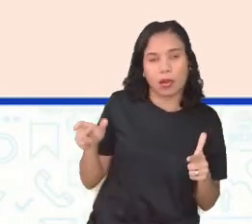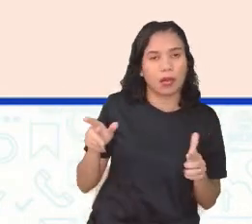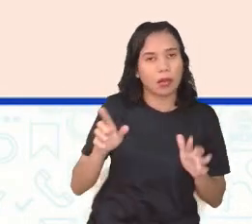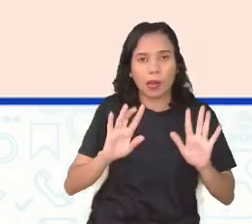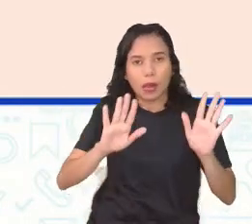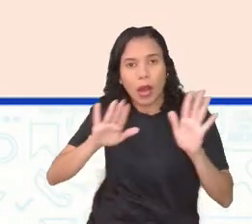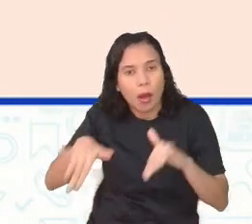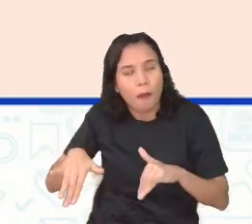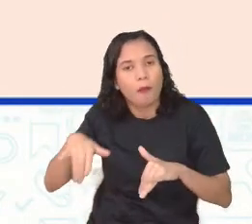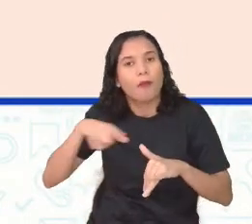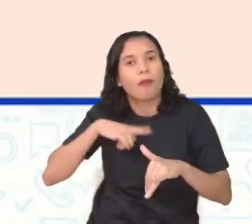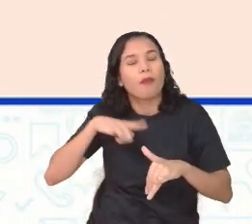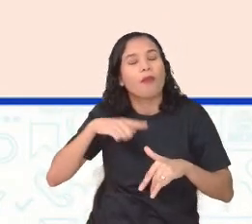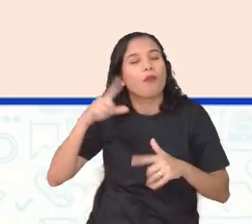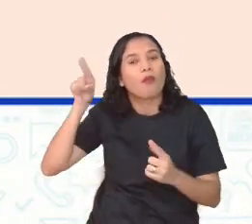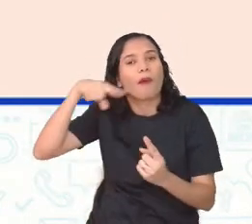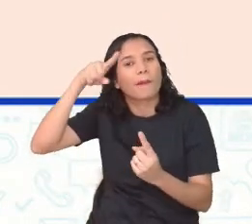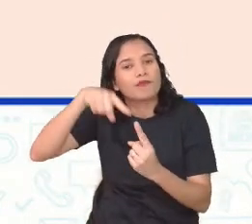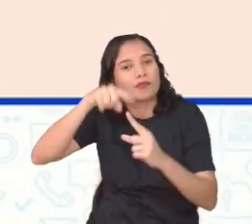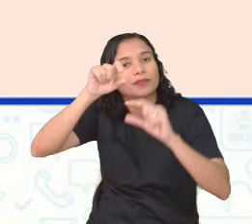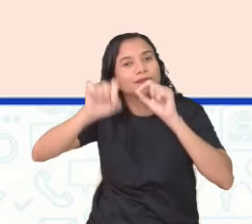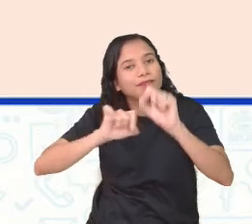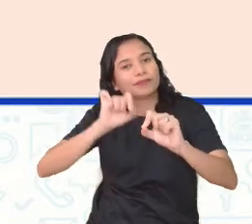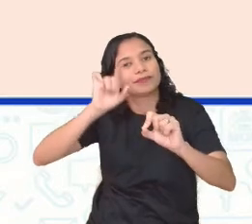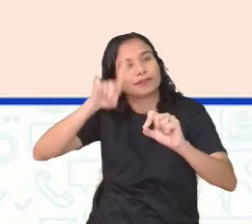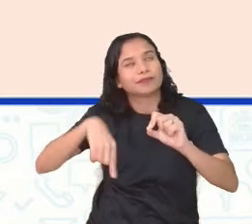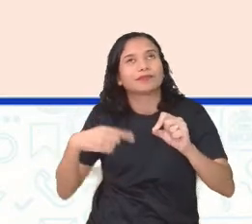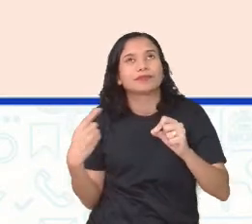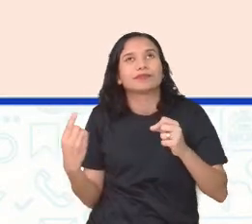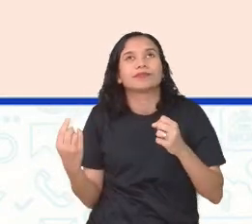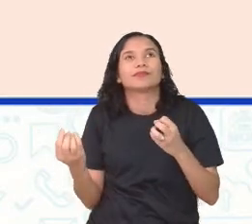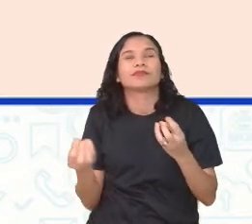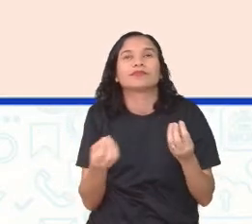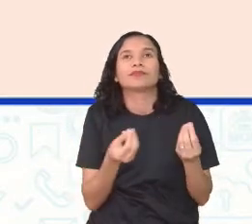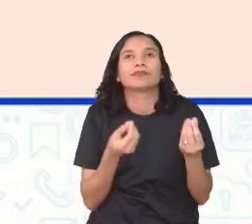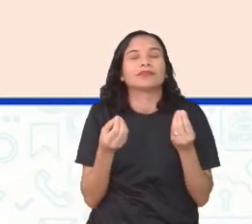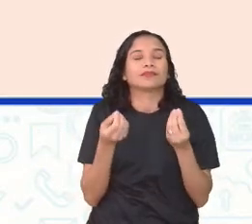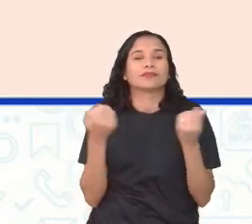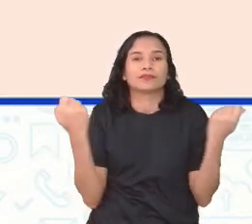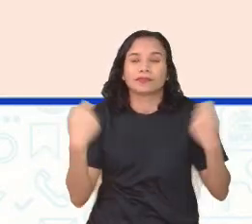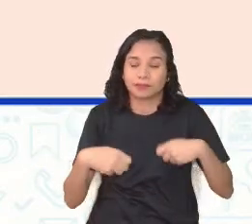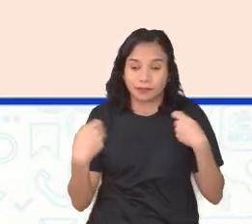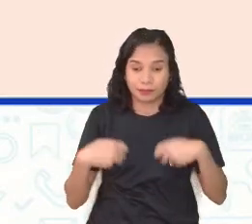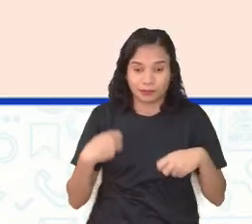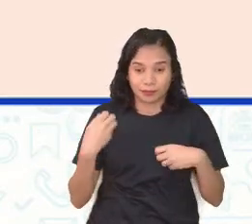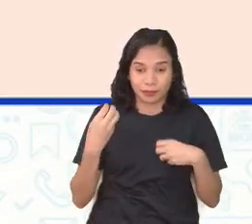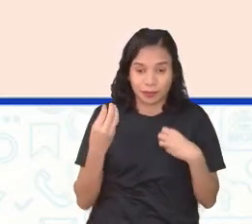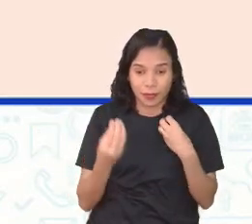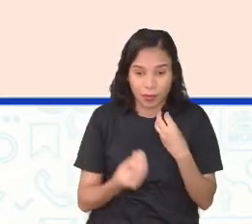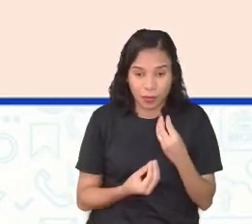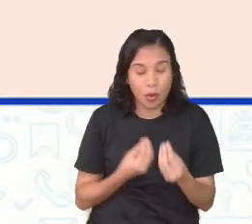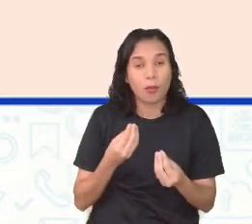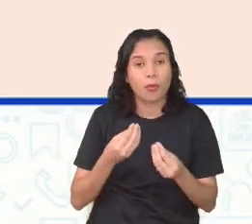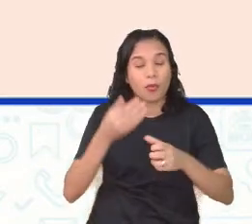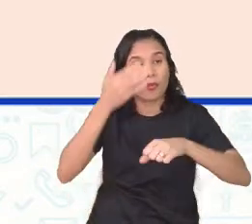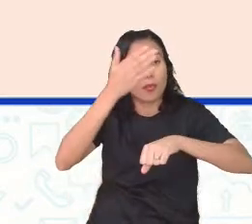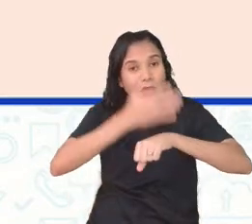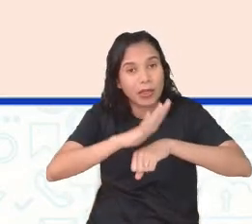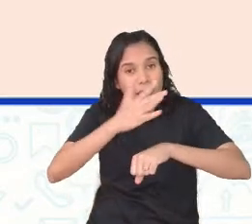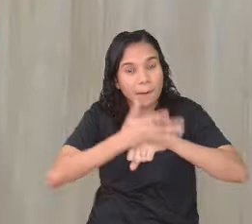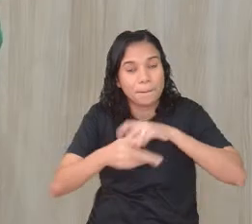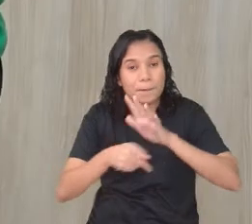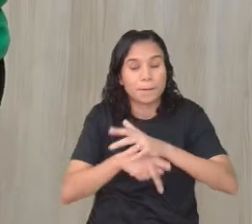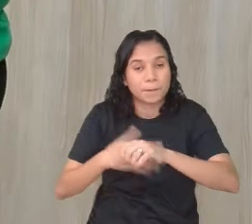Vencer. Existe, e isso é até eu falo que deve ser um treinamento